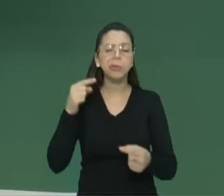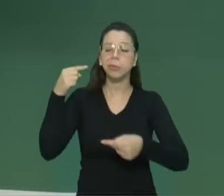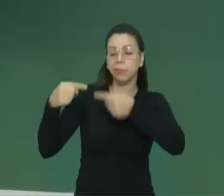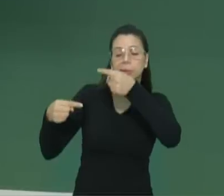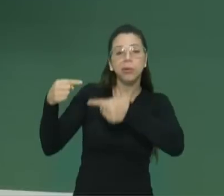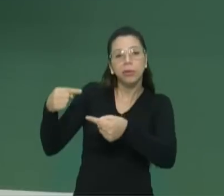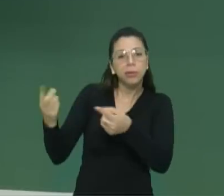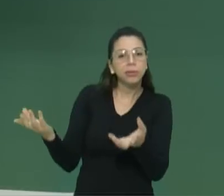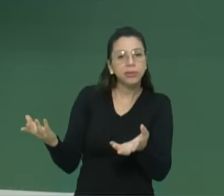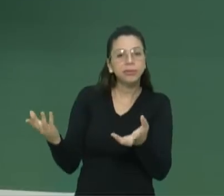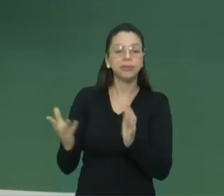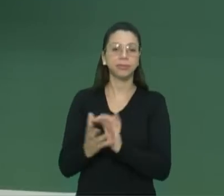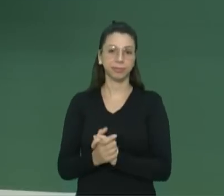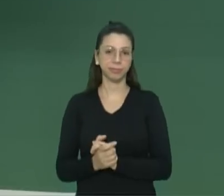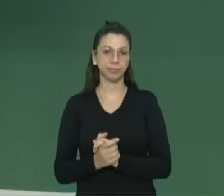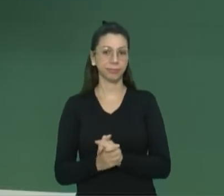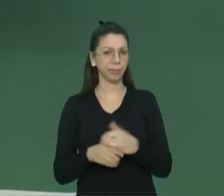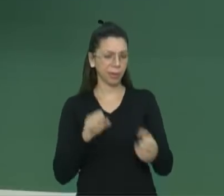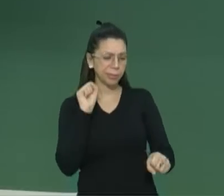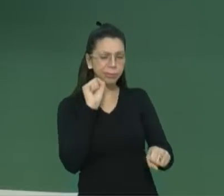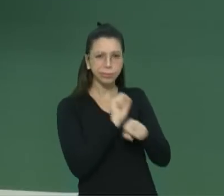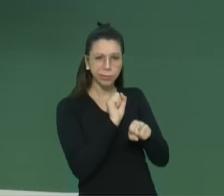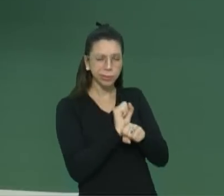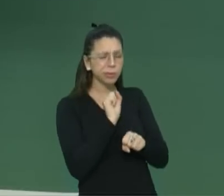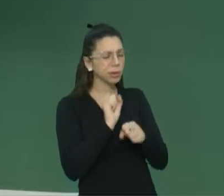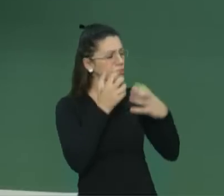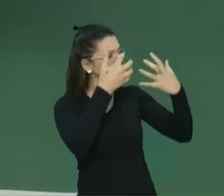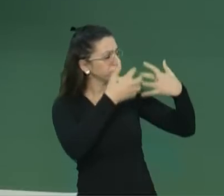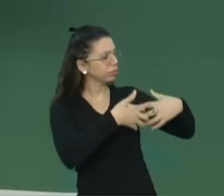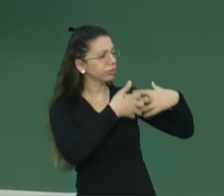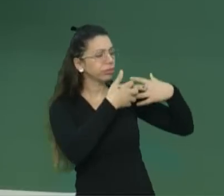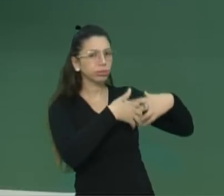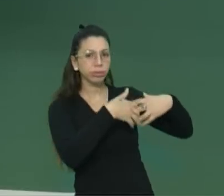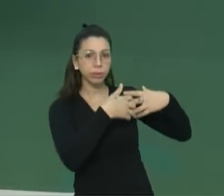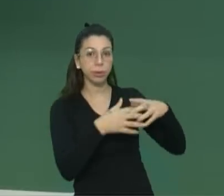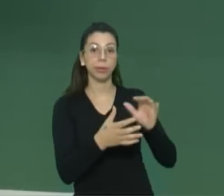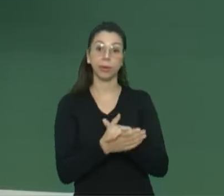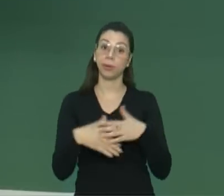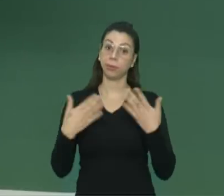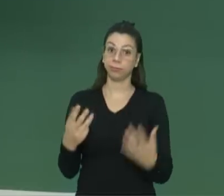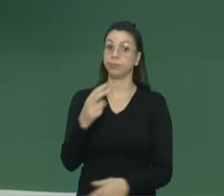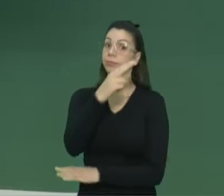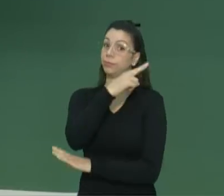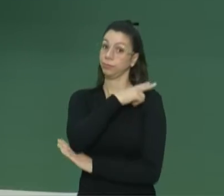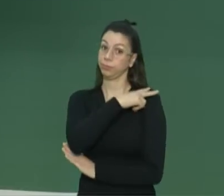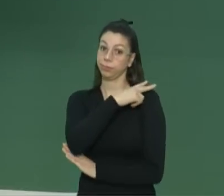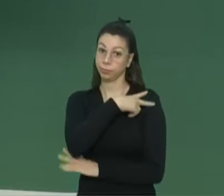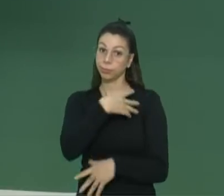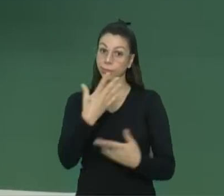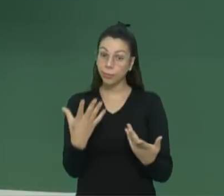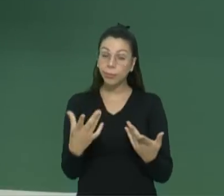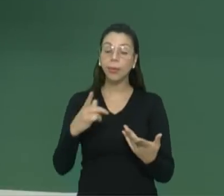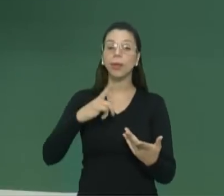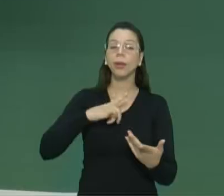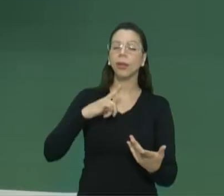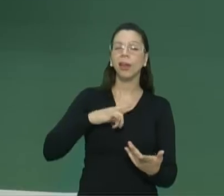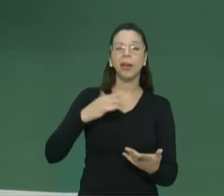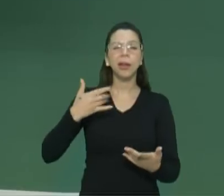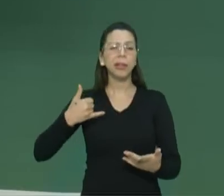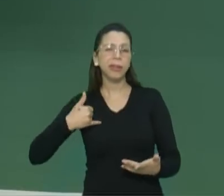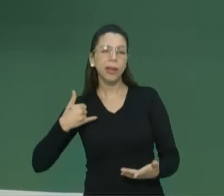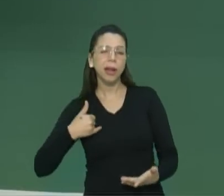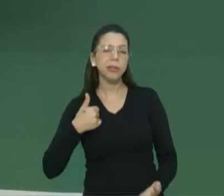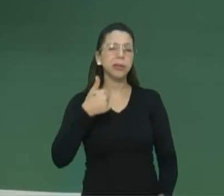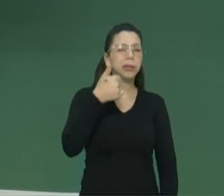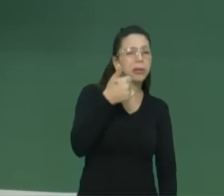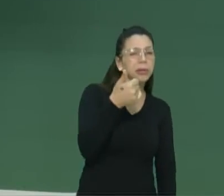política? Será que você parou para pensar já nisso? Olha, segundo ano do ensino médio, você deve ter aí seus 15, 16,